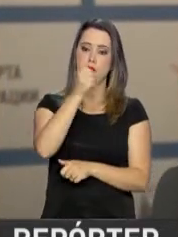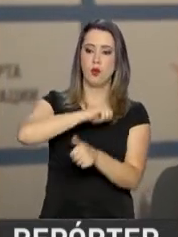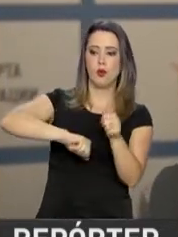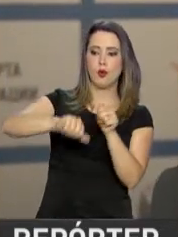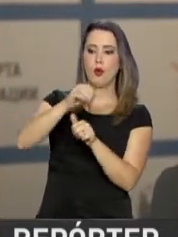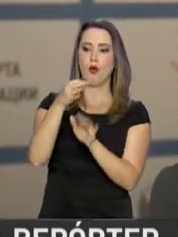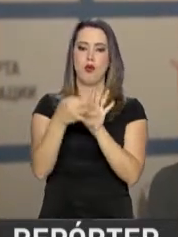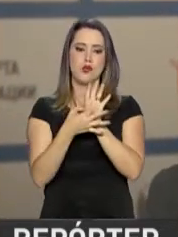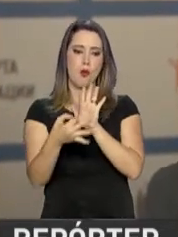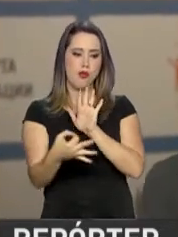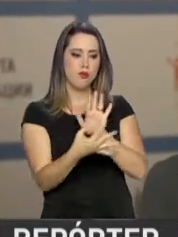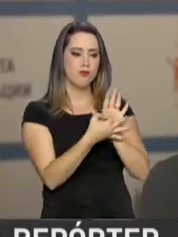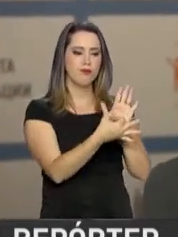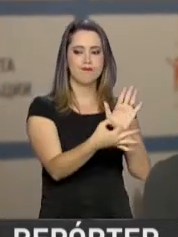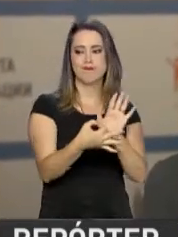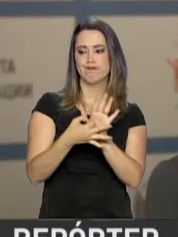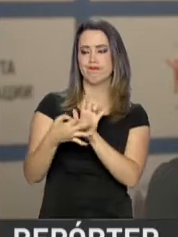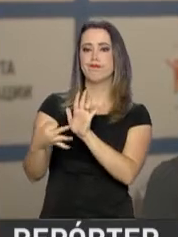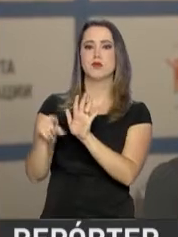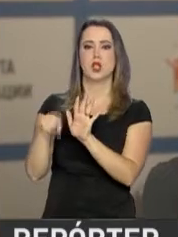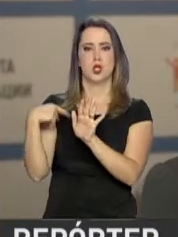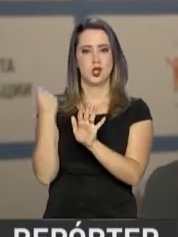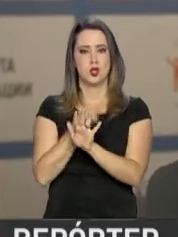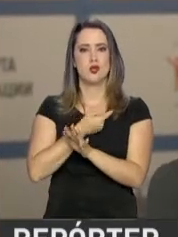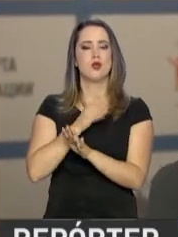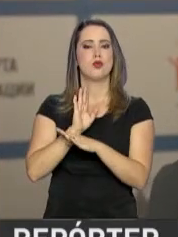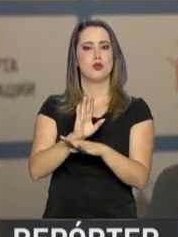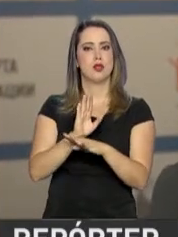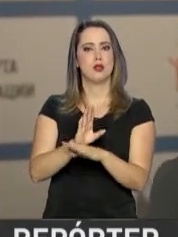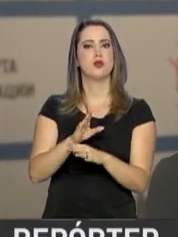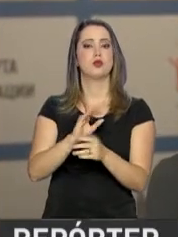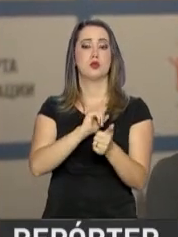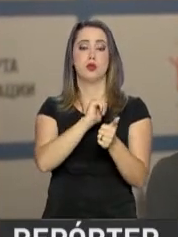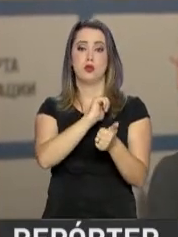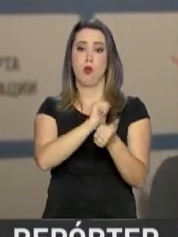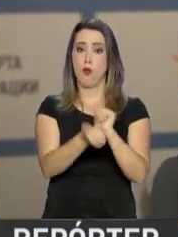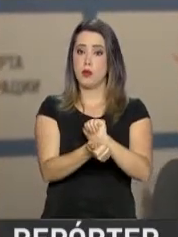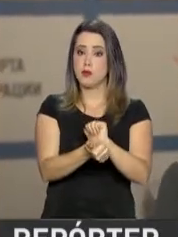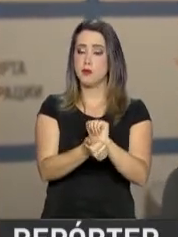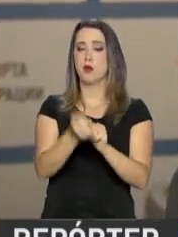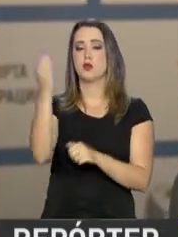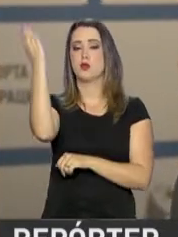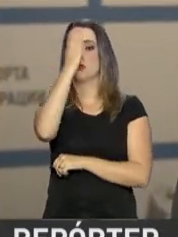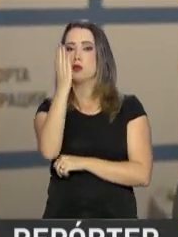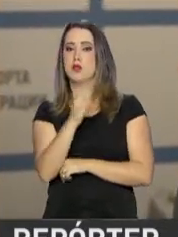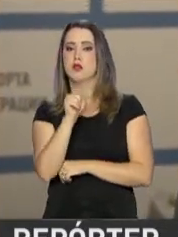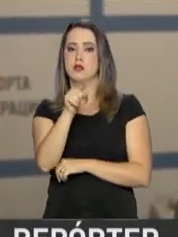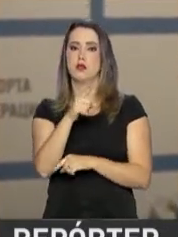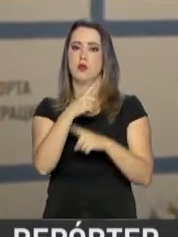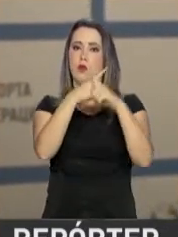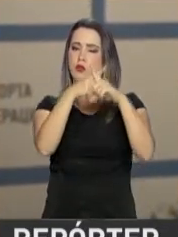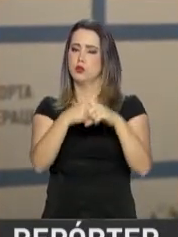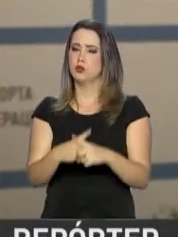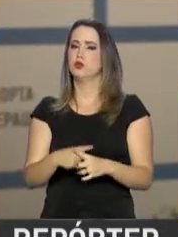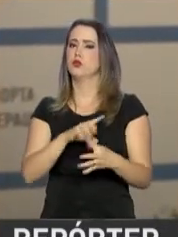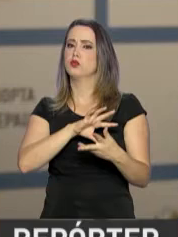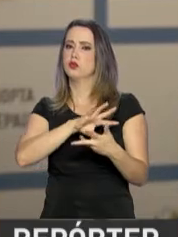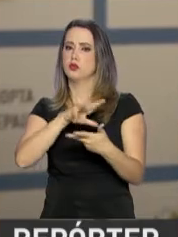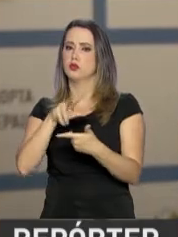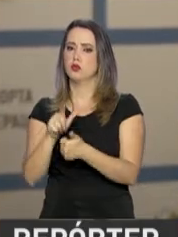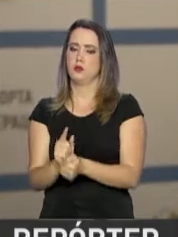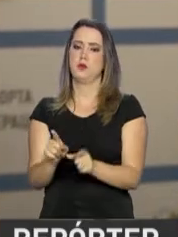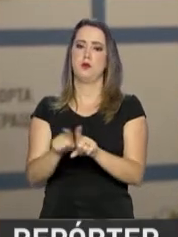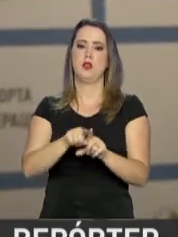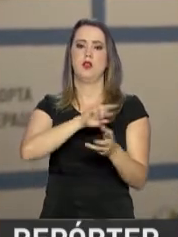opiniões e de experiências que muito ajudam o esporte brasileiro. Eu acho que essa experiência da Copa do Mundo, teremos vários eventos como